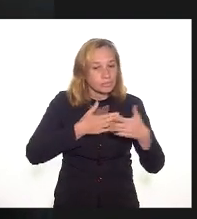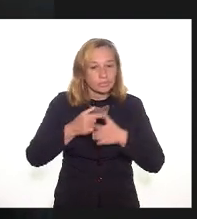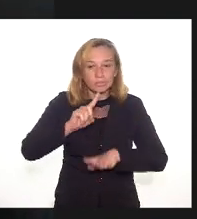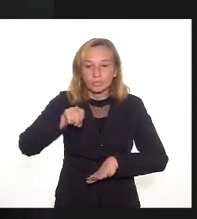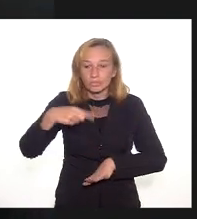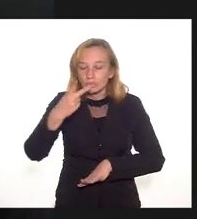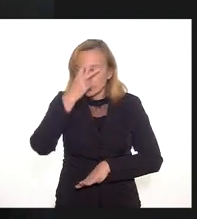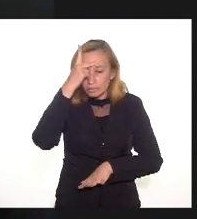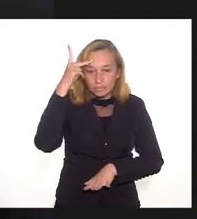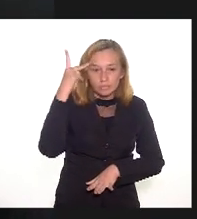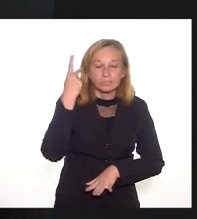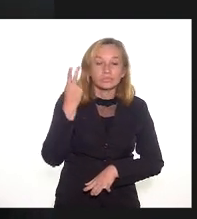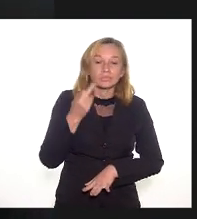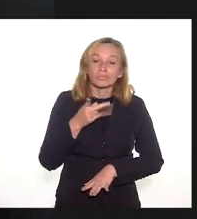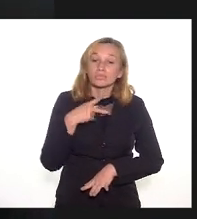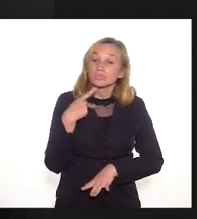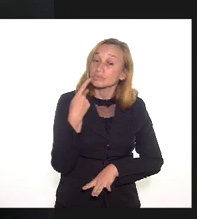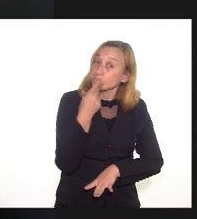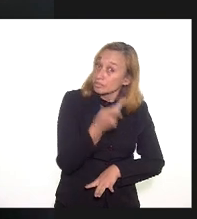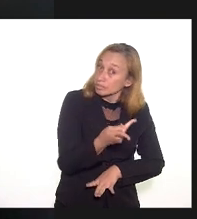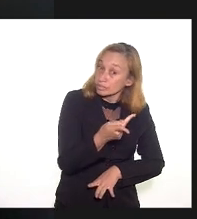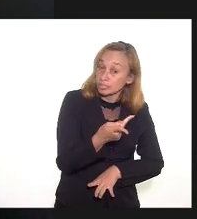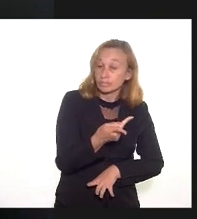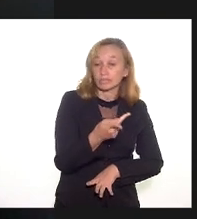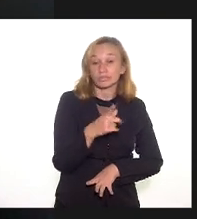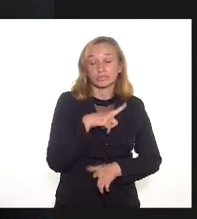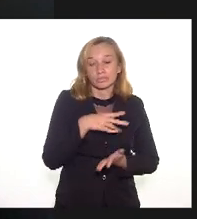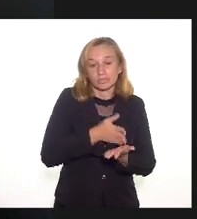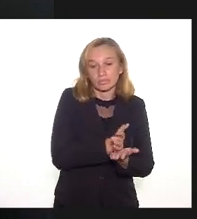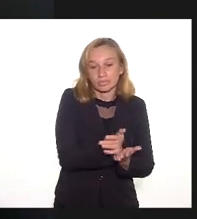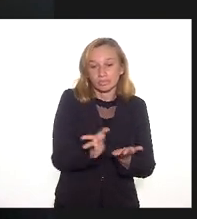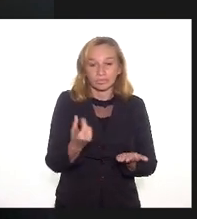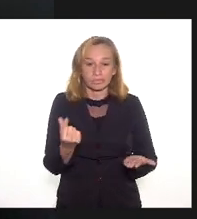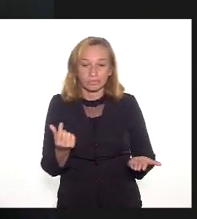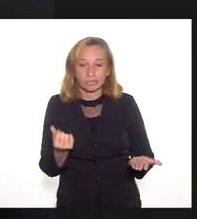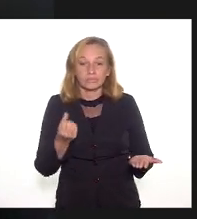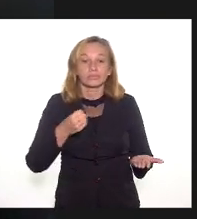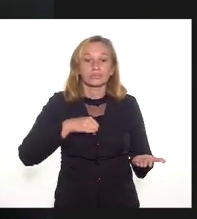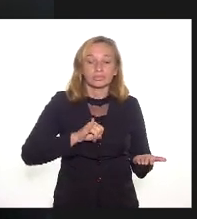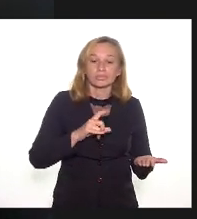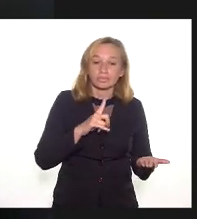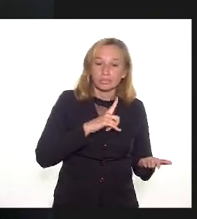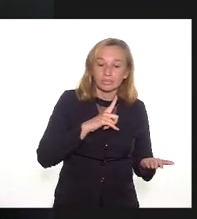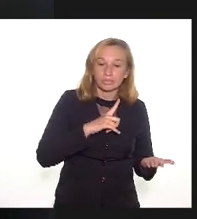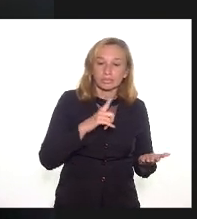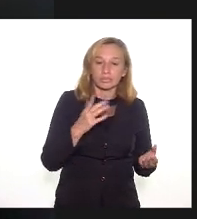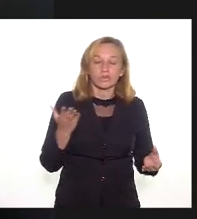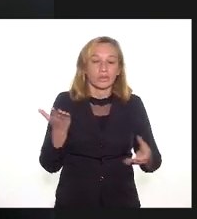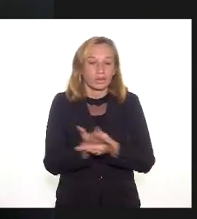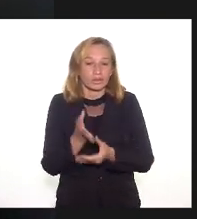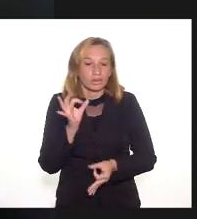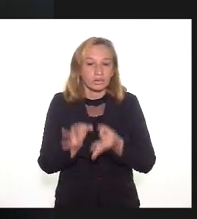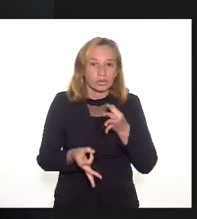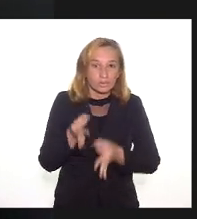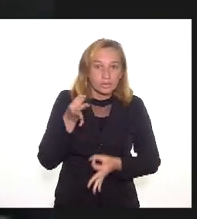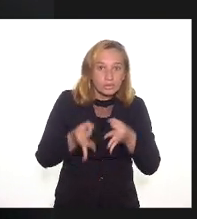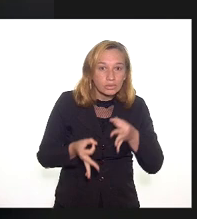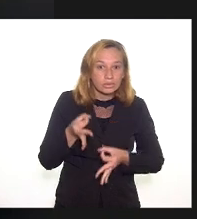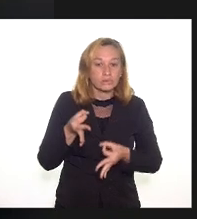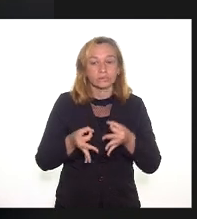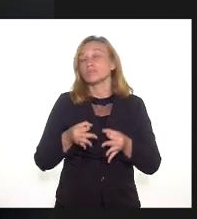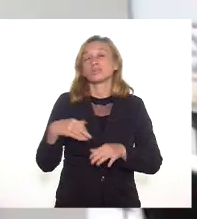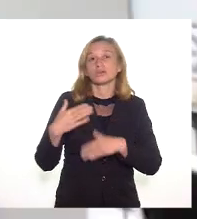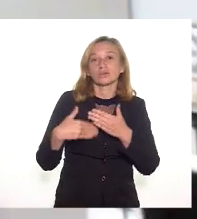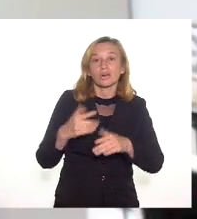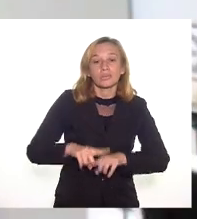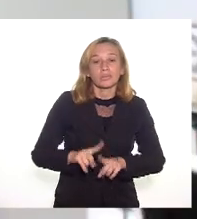ao asseverar ou afirmar que há desvio de recursos quando há inquéritos, processos judiciais em cursos,